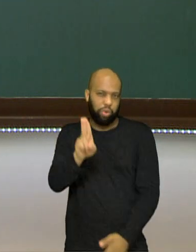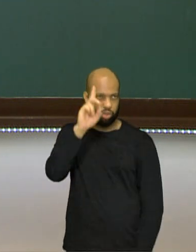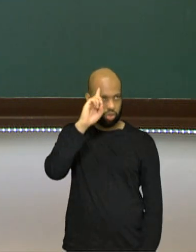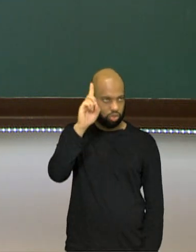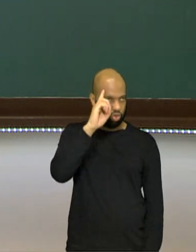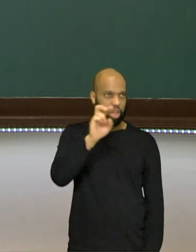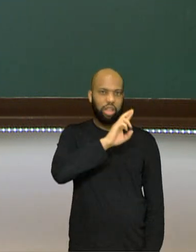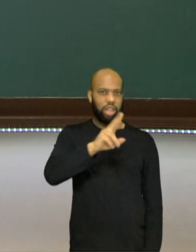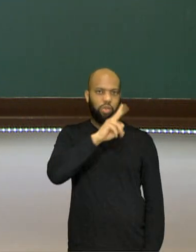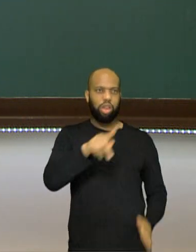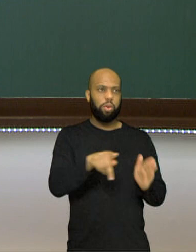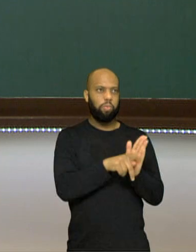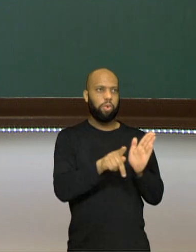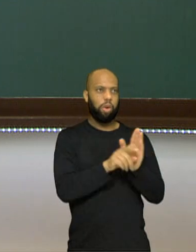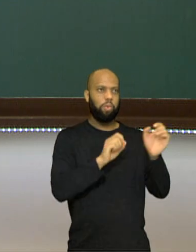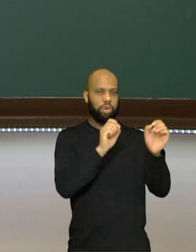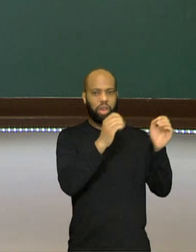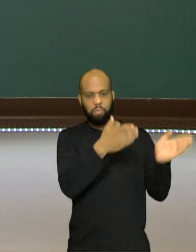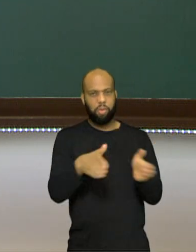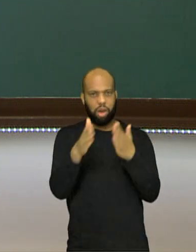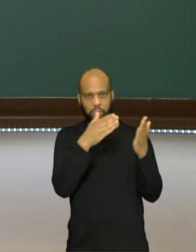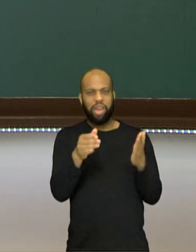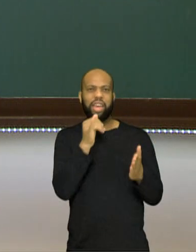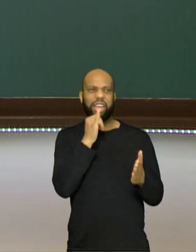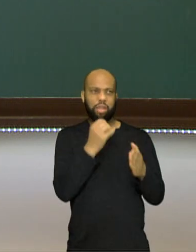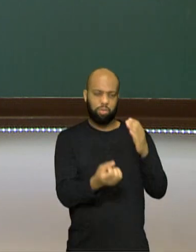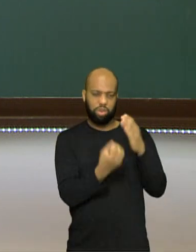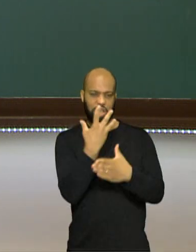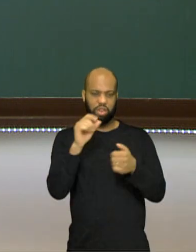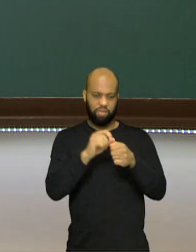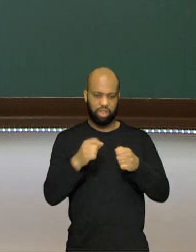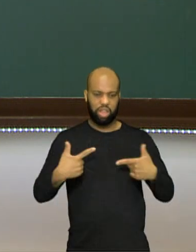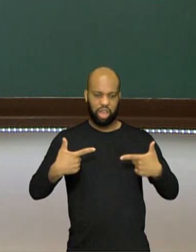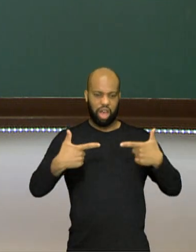mais em bens de produção como criação de armamentos.